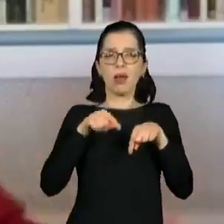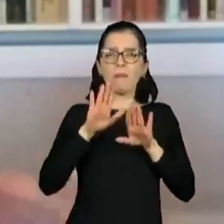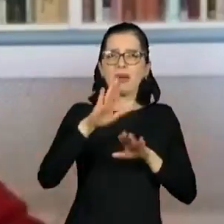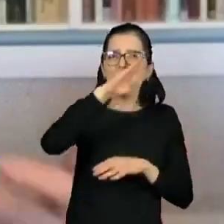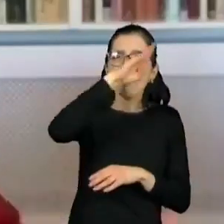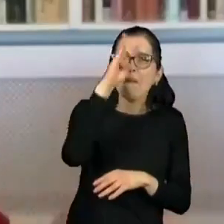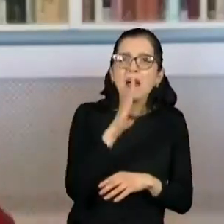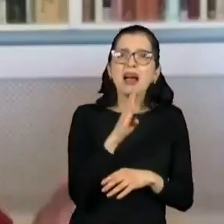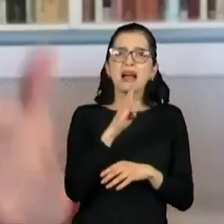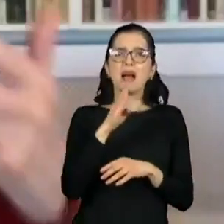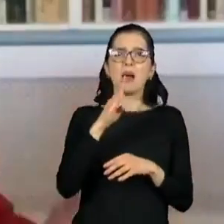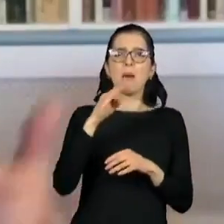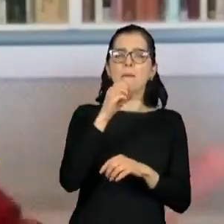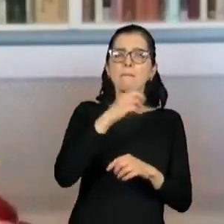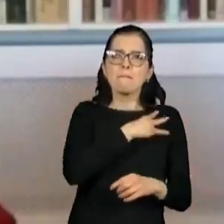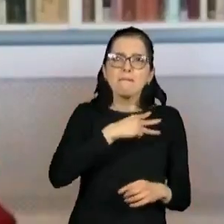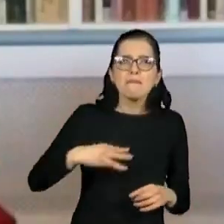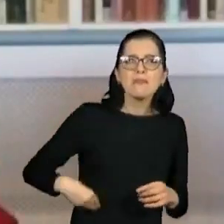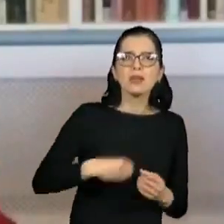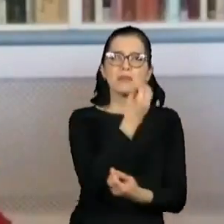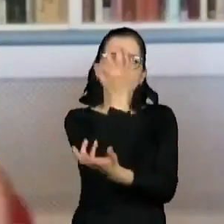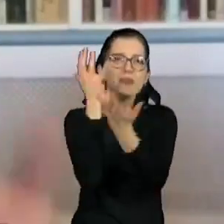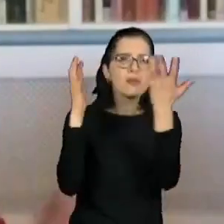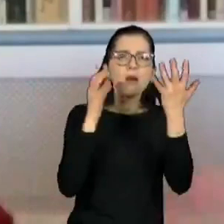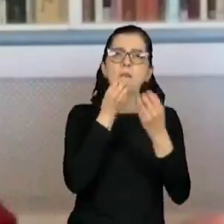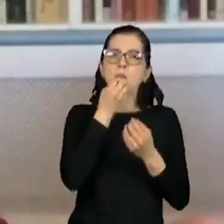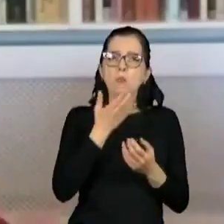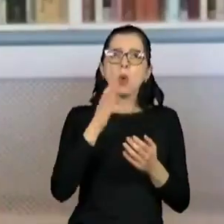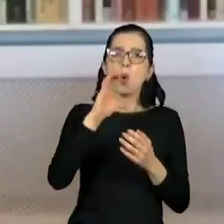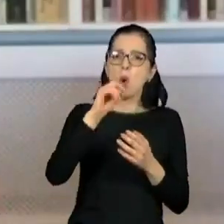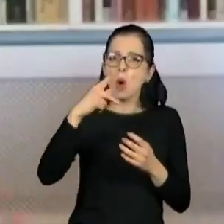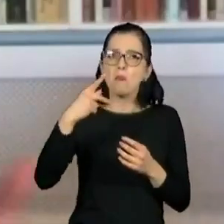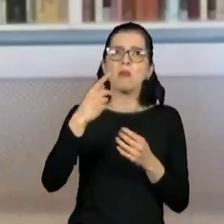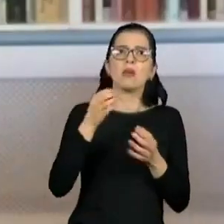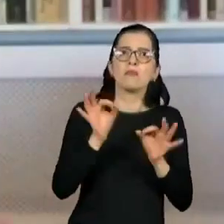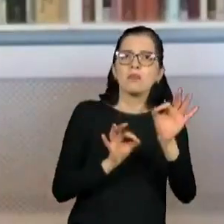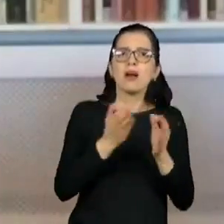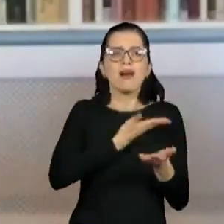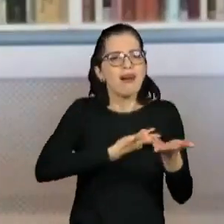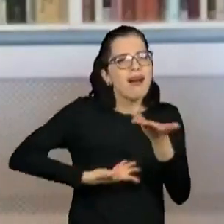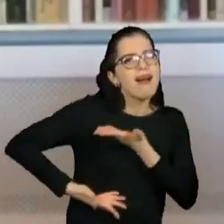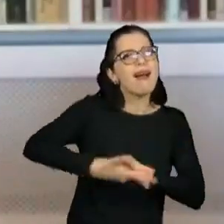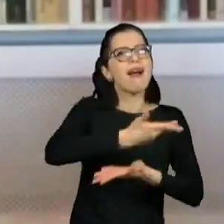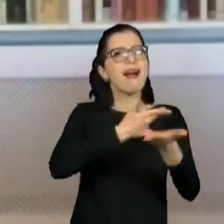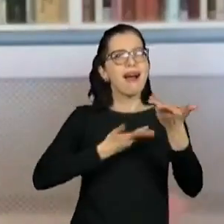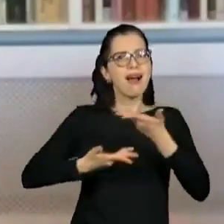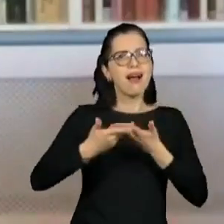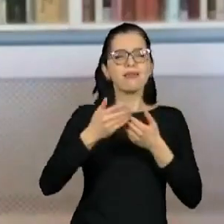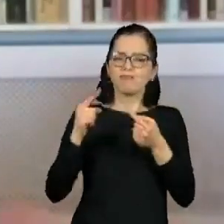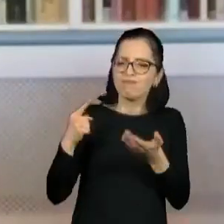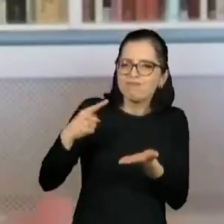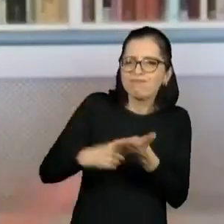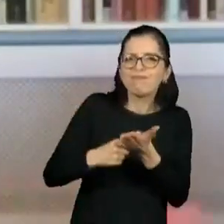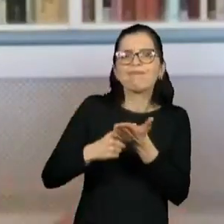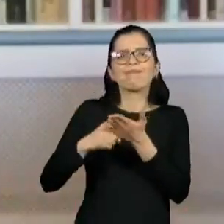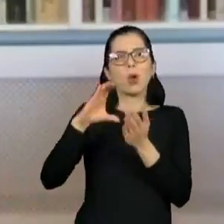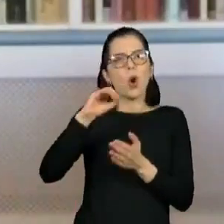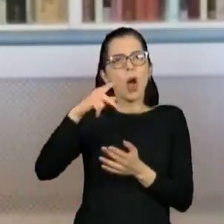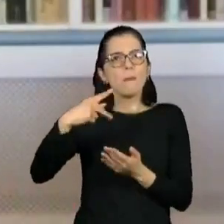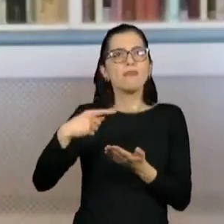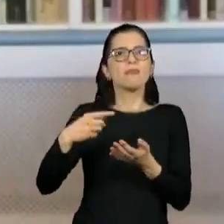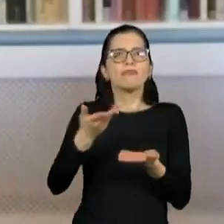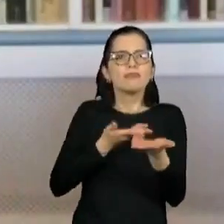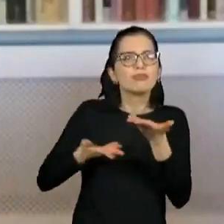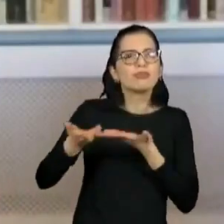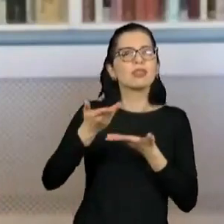estar bem todos menos aos a good friends are also Now Friends with me I will